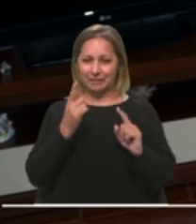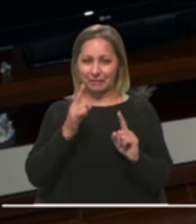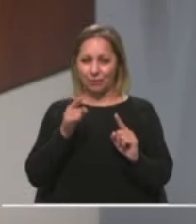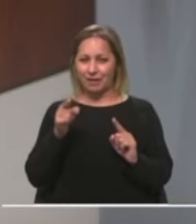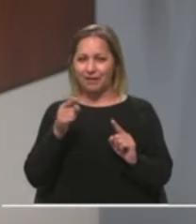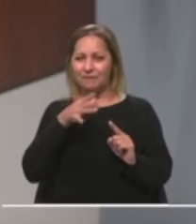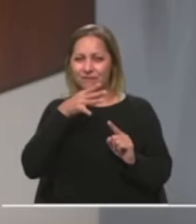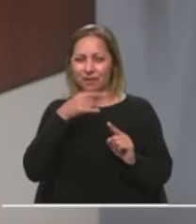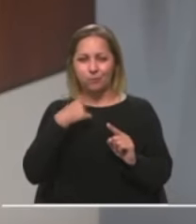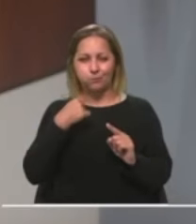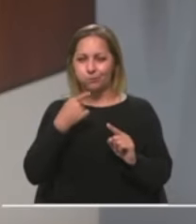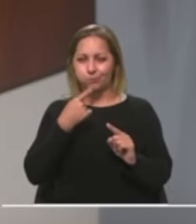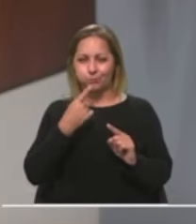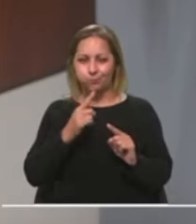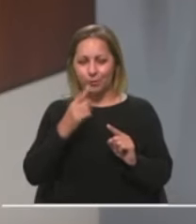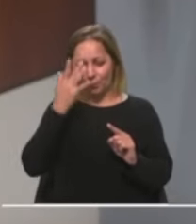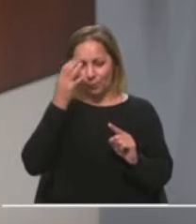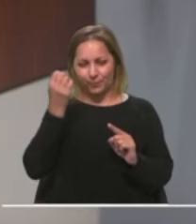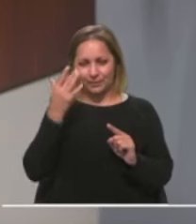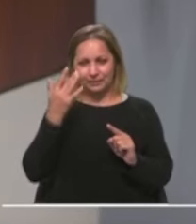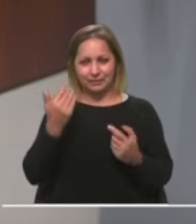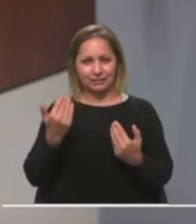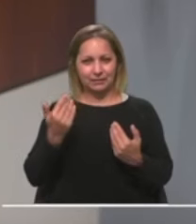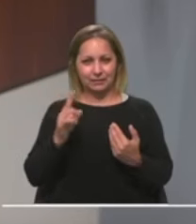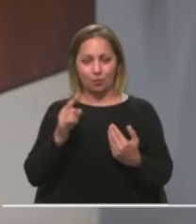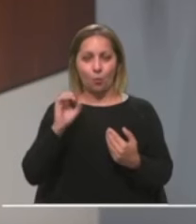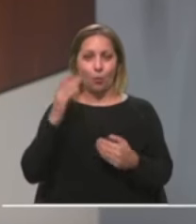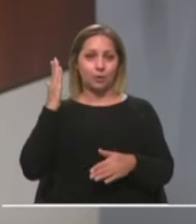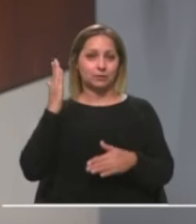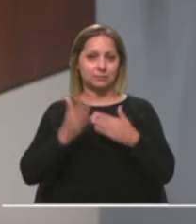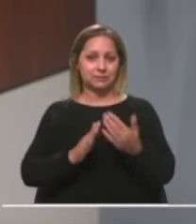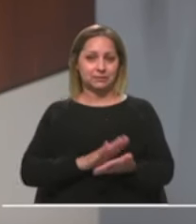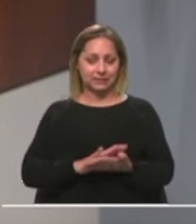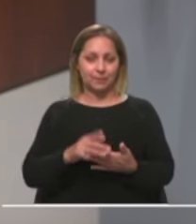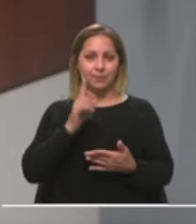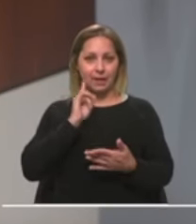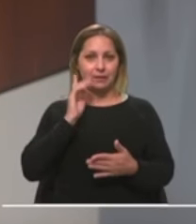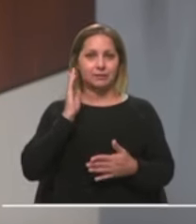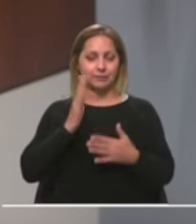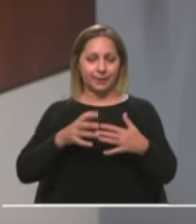querer passar, ou mesmo até, às vezes, do nada, a Alda era extremamente agressiva.